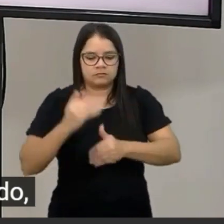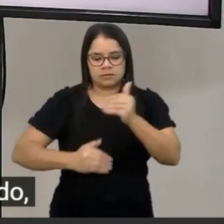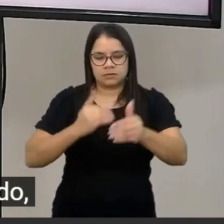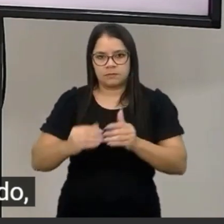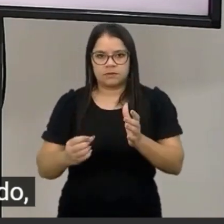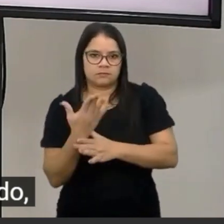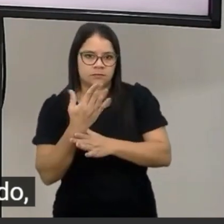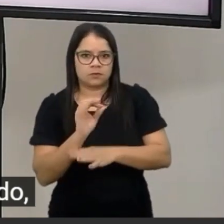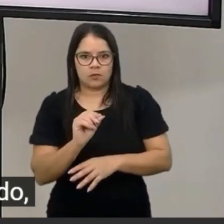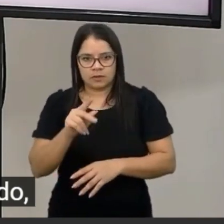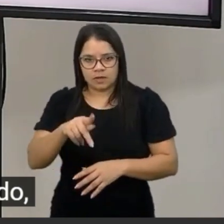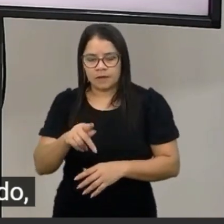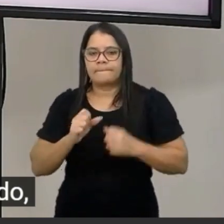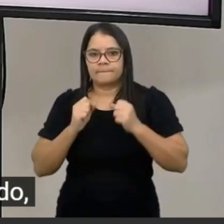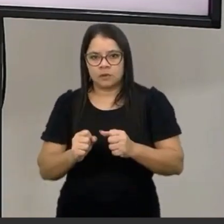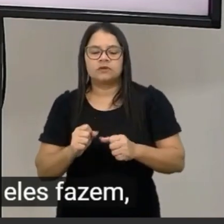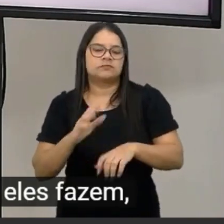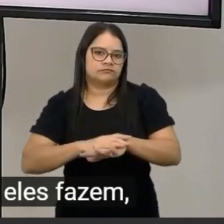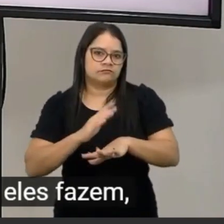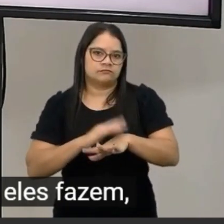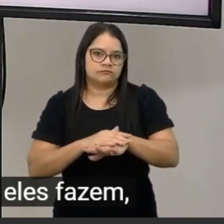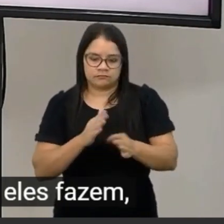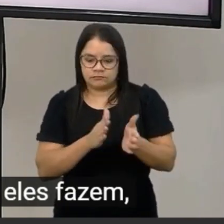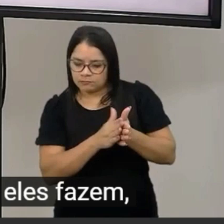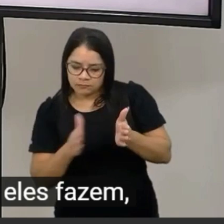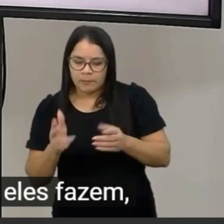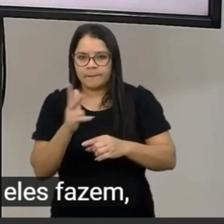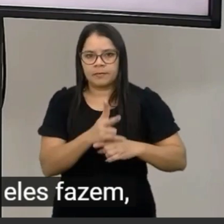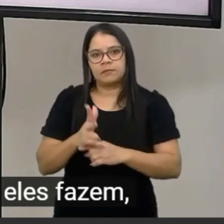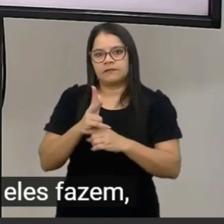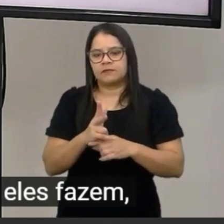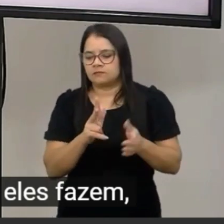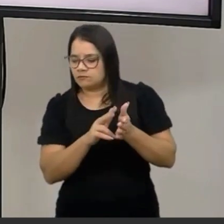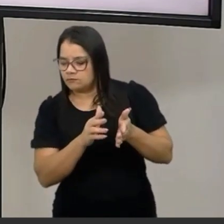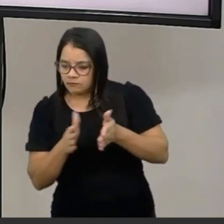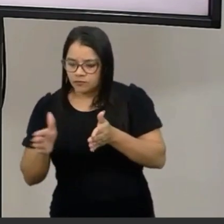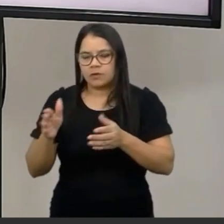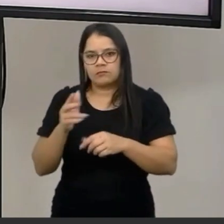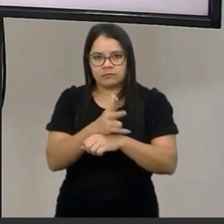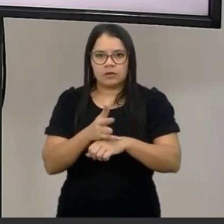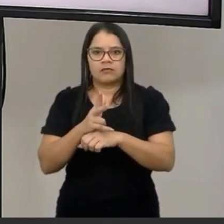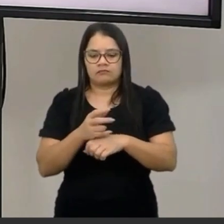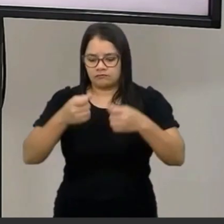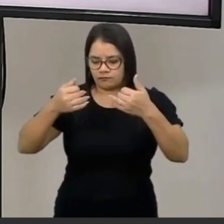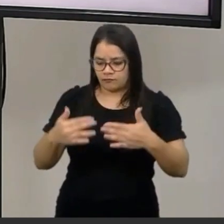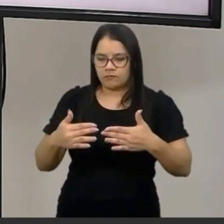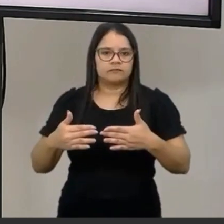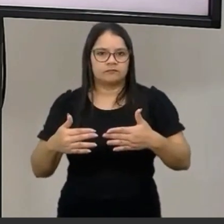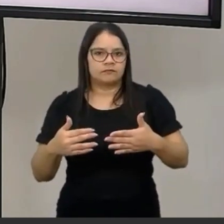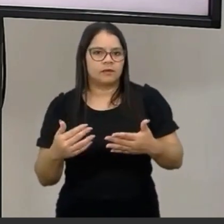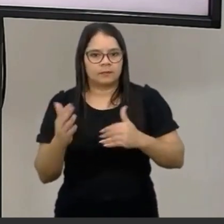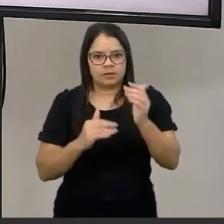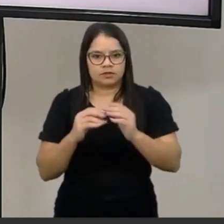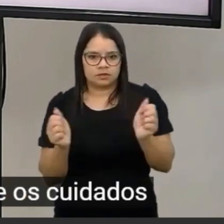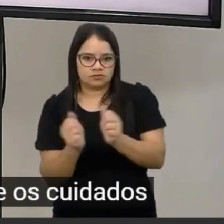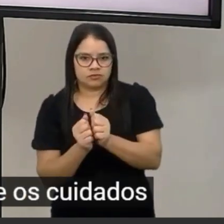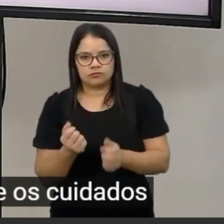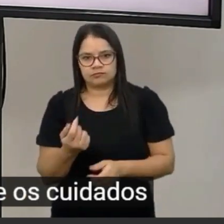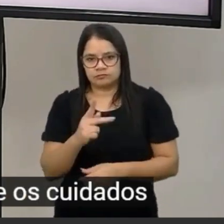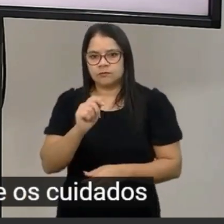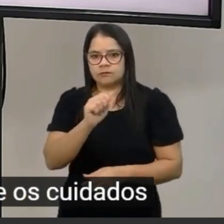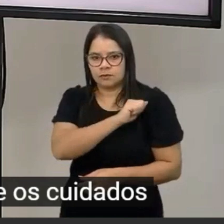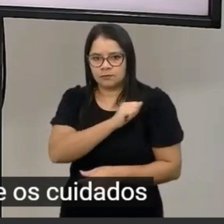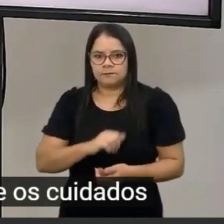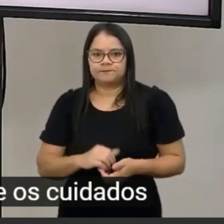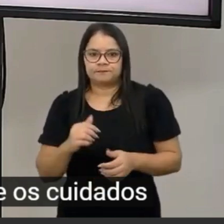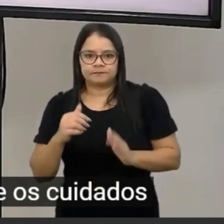passo dessa montagem, ok? Então, você pode fazer, passa o primeiro vídeo, eles fazem, passa o segundo vídeo, eles fazem, vocês ir fazendo junto. Aqui a